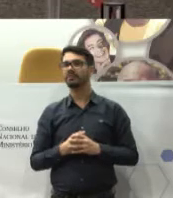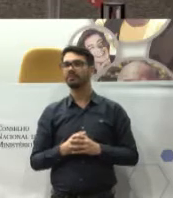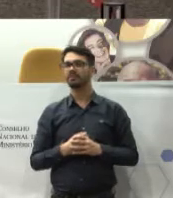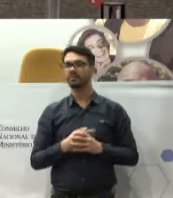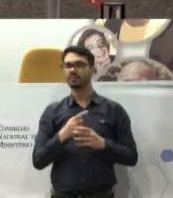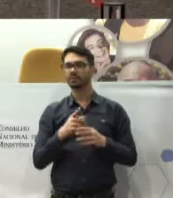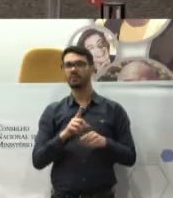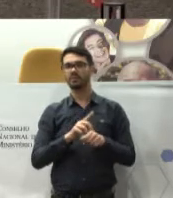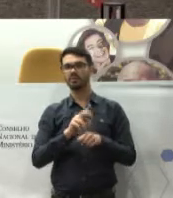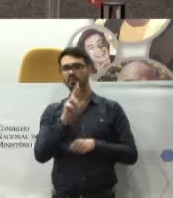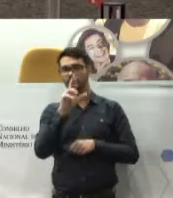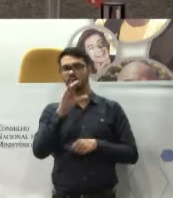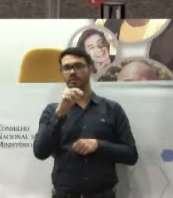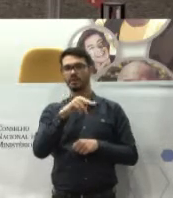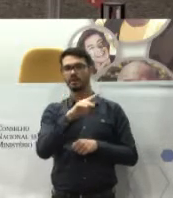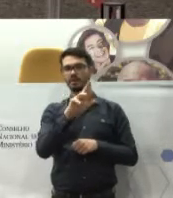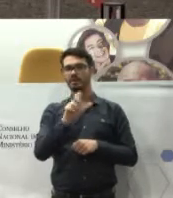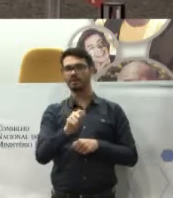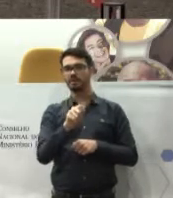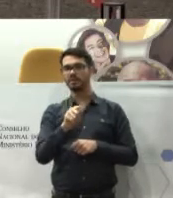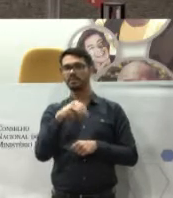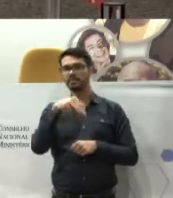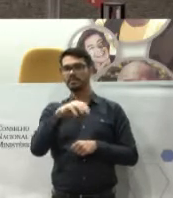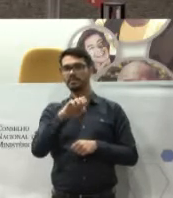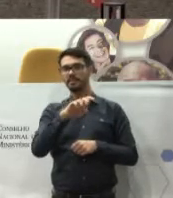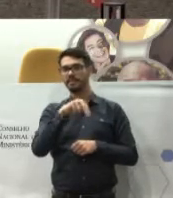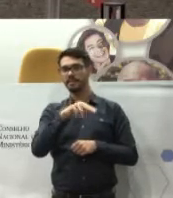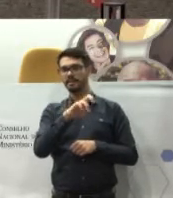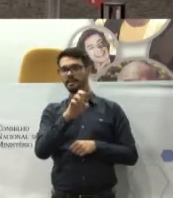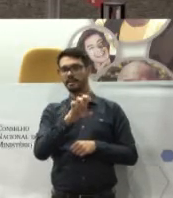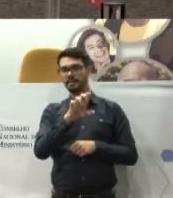Doutora Cíntia Menezes Bruneta.